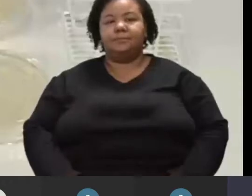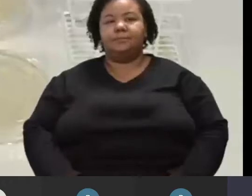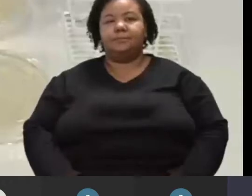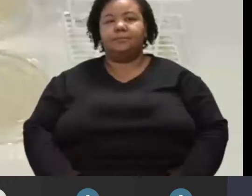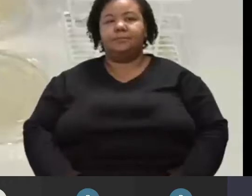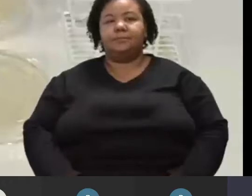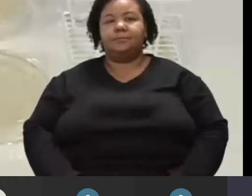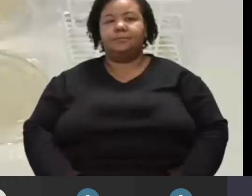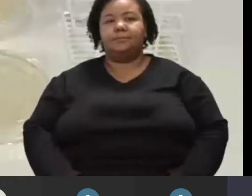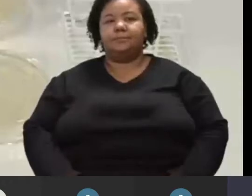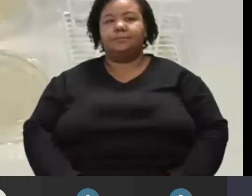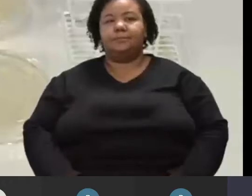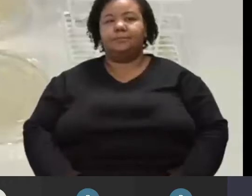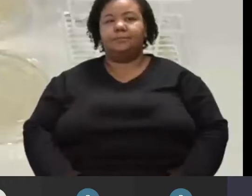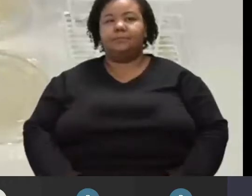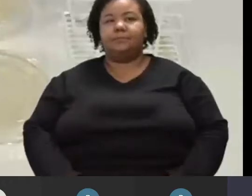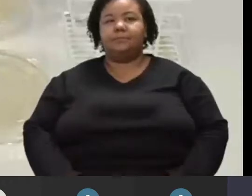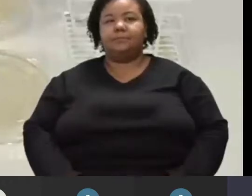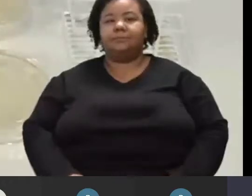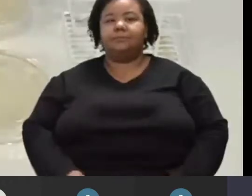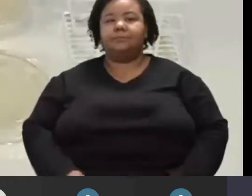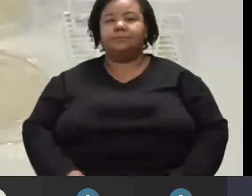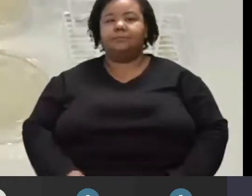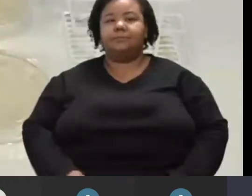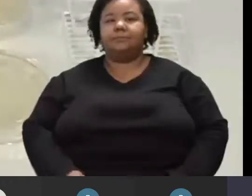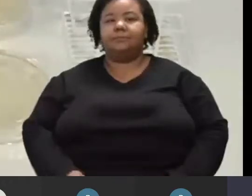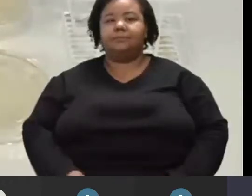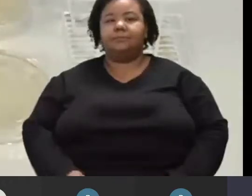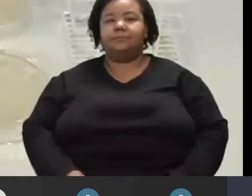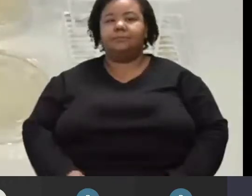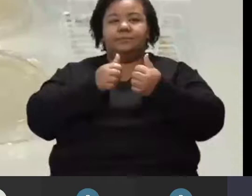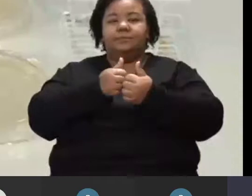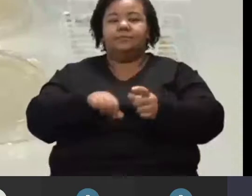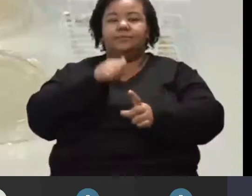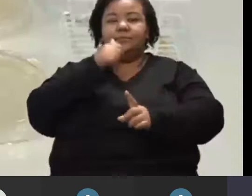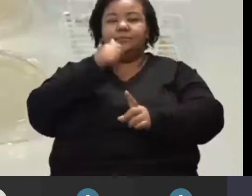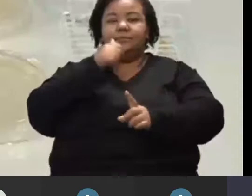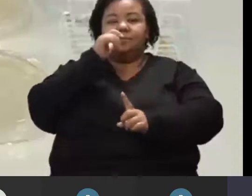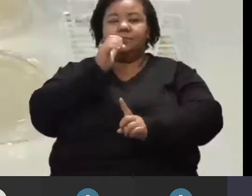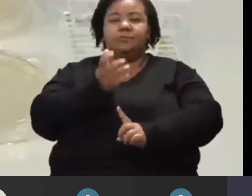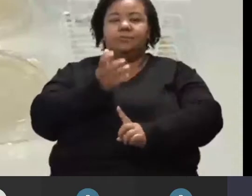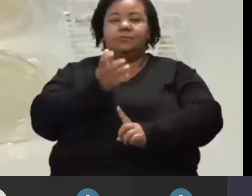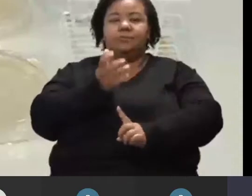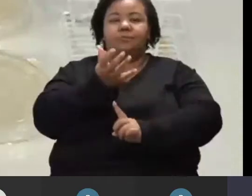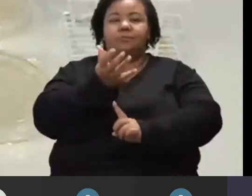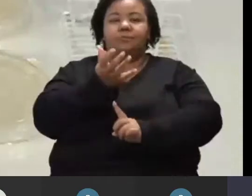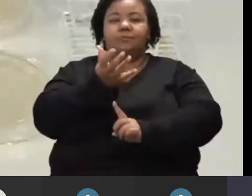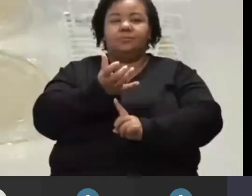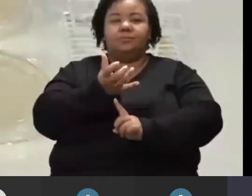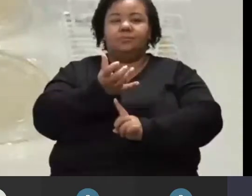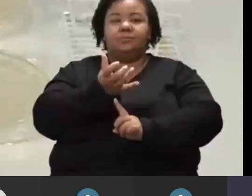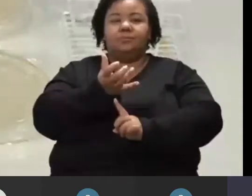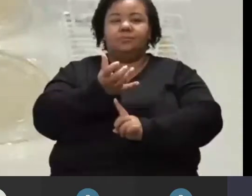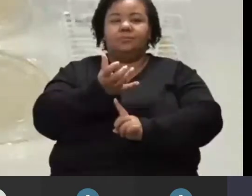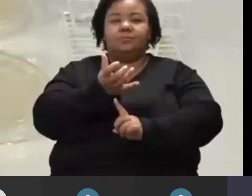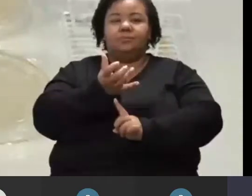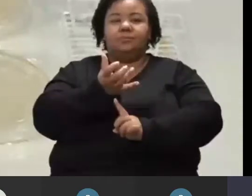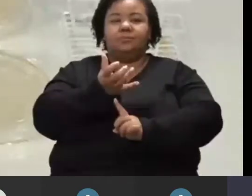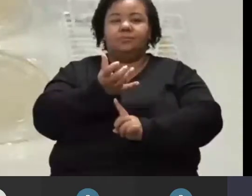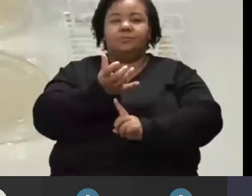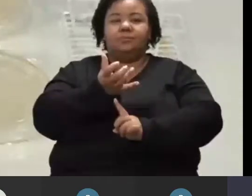Porque esse processo ele tem que ser realizado próximo à chama, no ambiente asséptico, e a alça